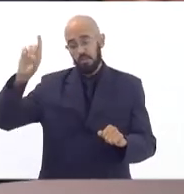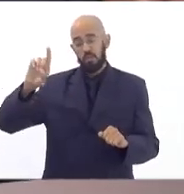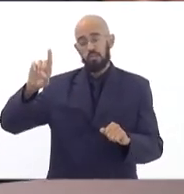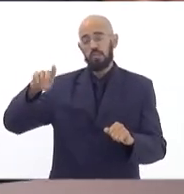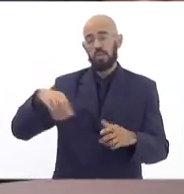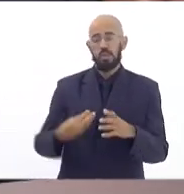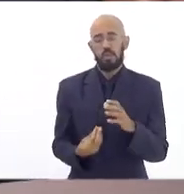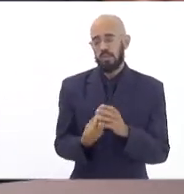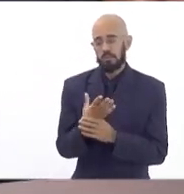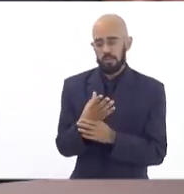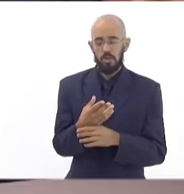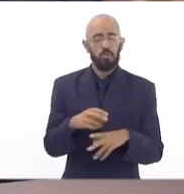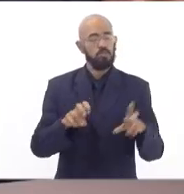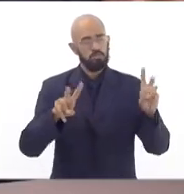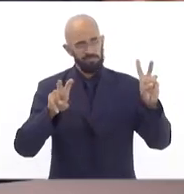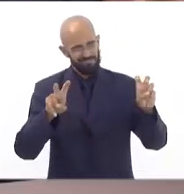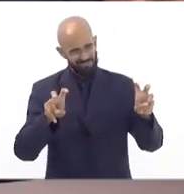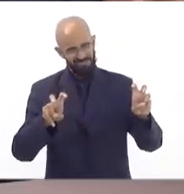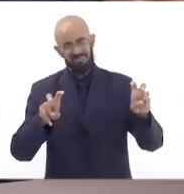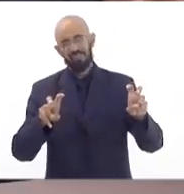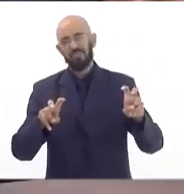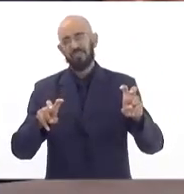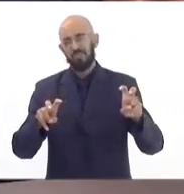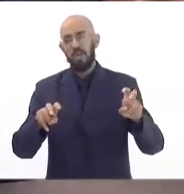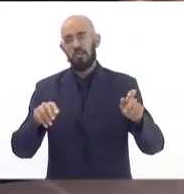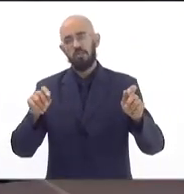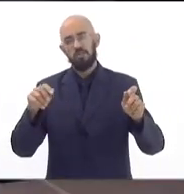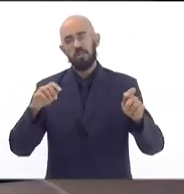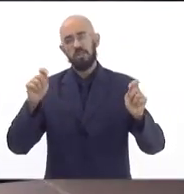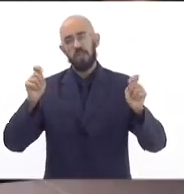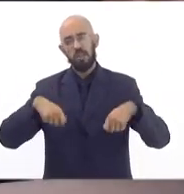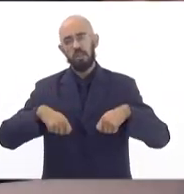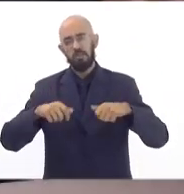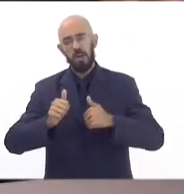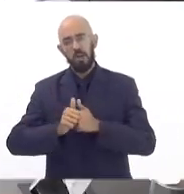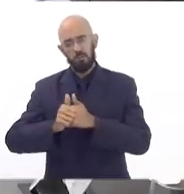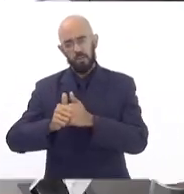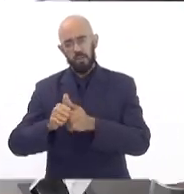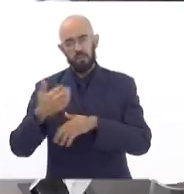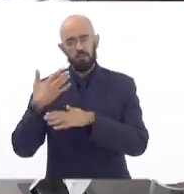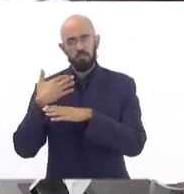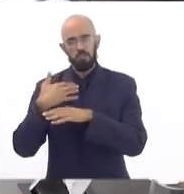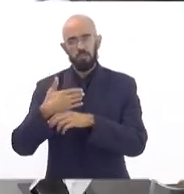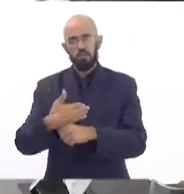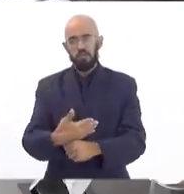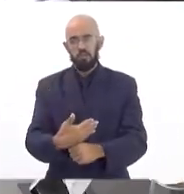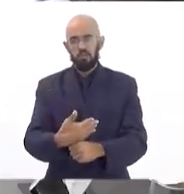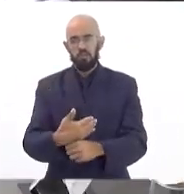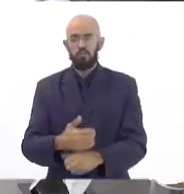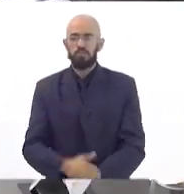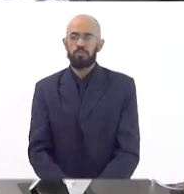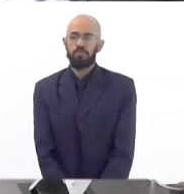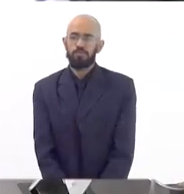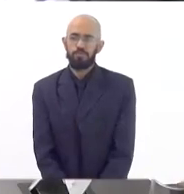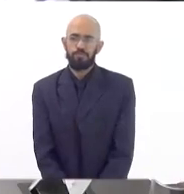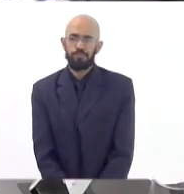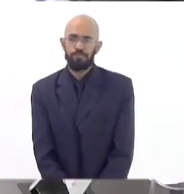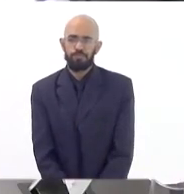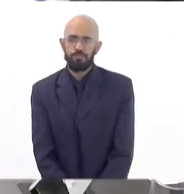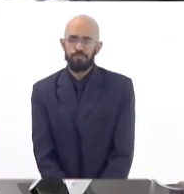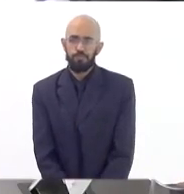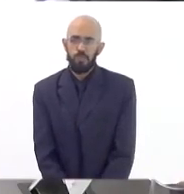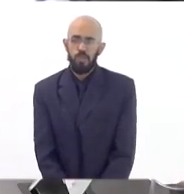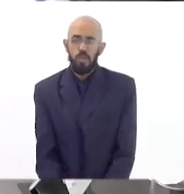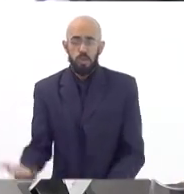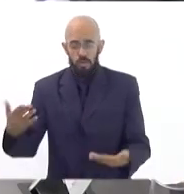é o a contabilidade o acompanhamento ao longo dos Anjos Paulo só para poder